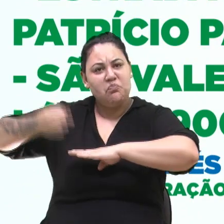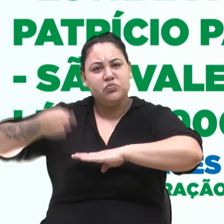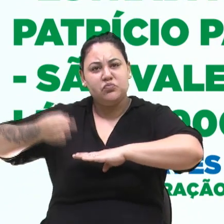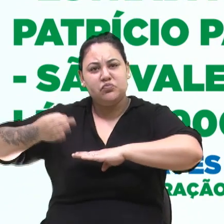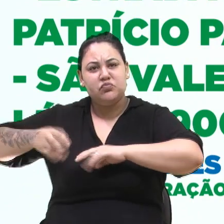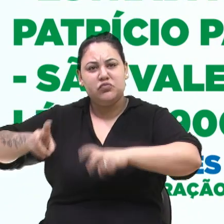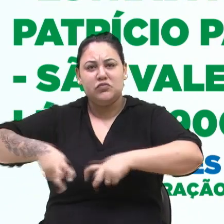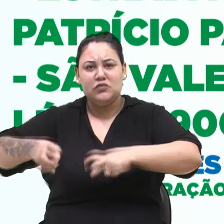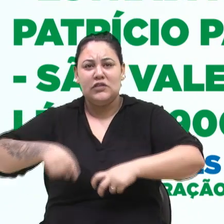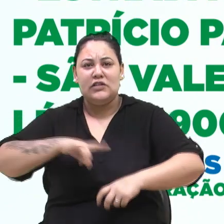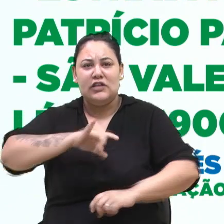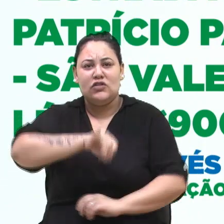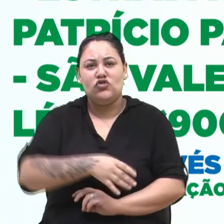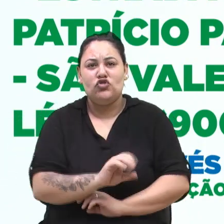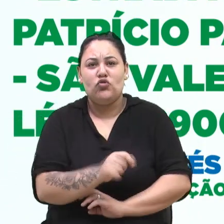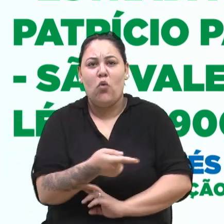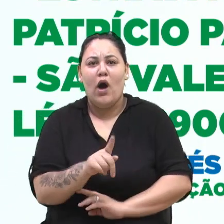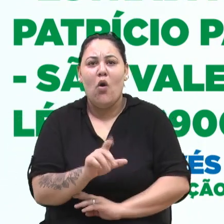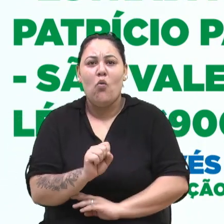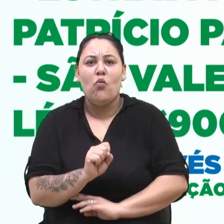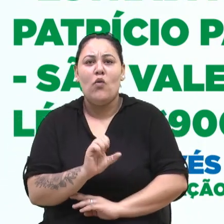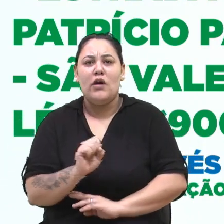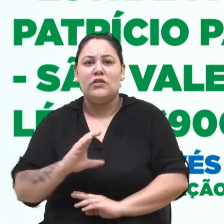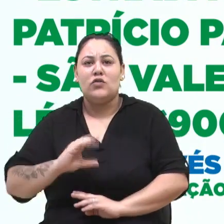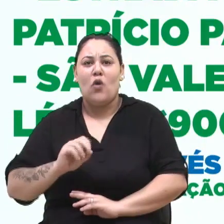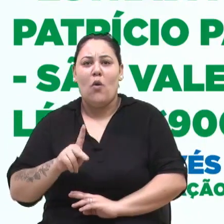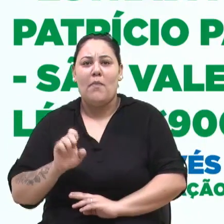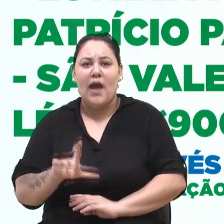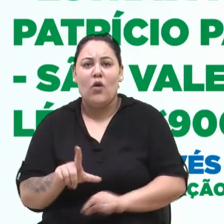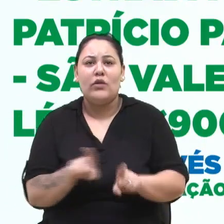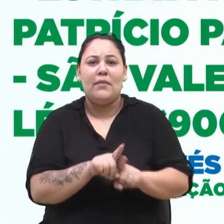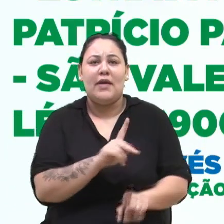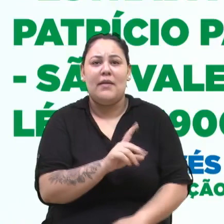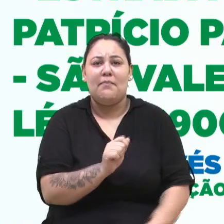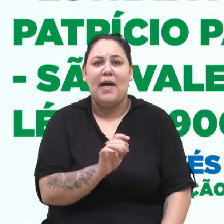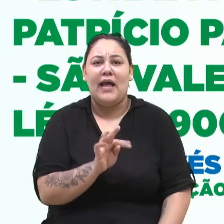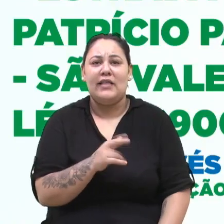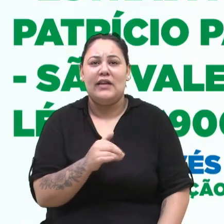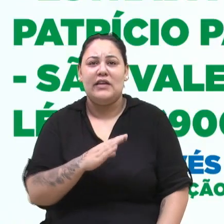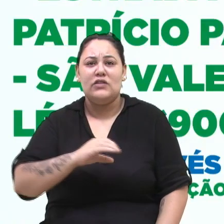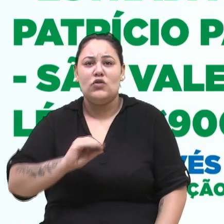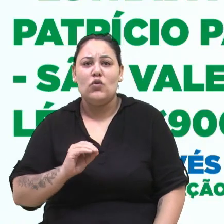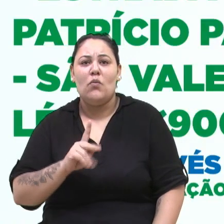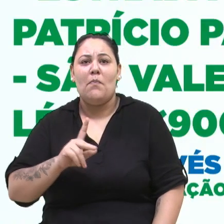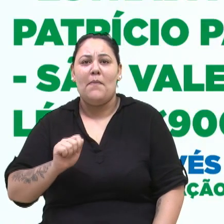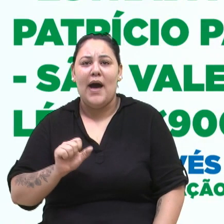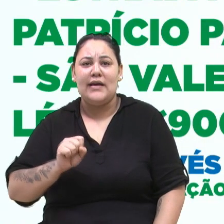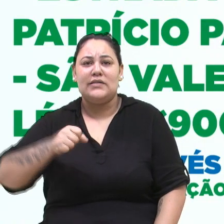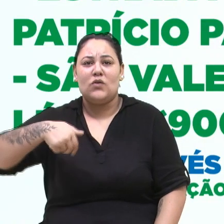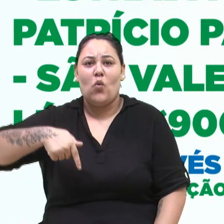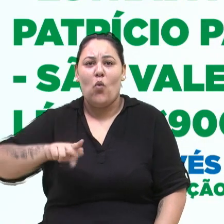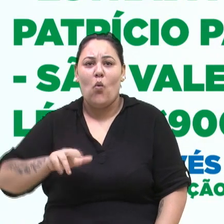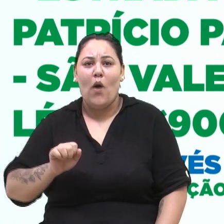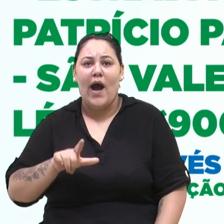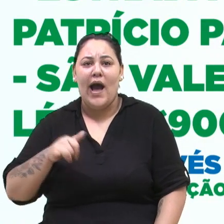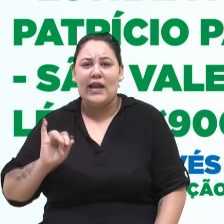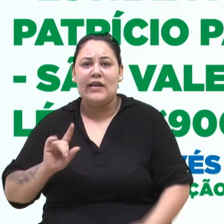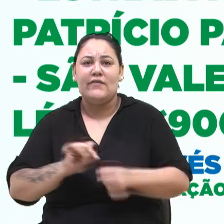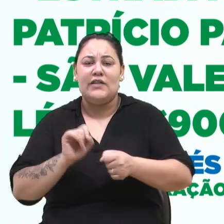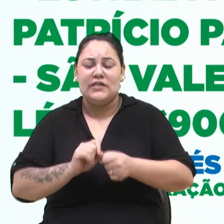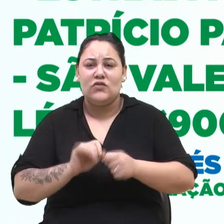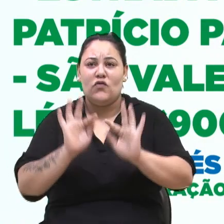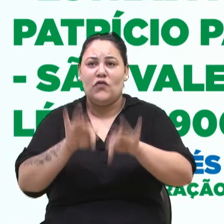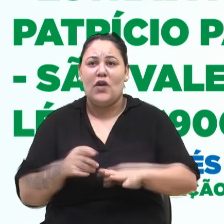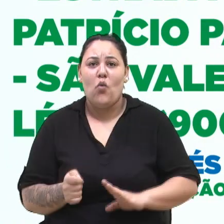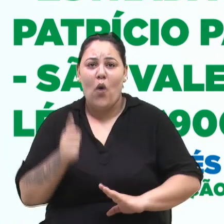João Escopel, a estrada municipal, Patrício Pasquale, que está sendo finalizada de asfalto. Abrimos as obras há poucos